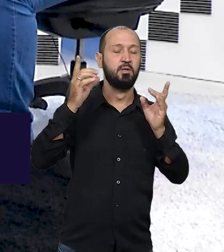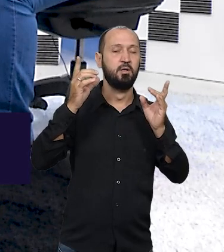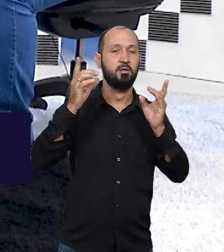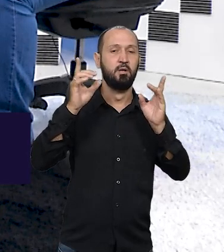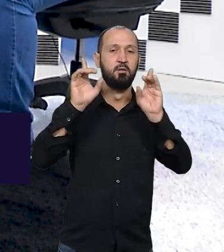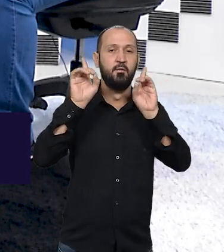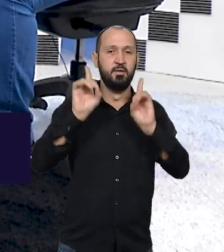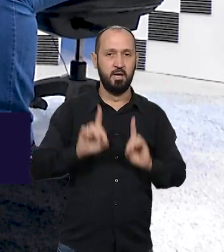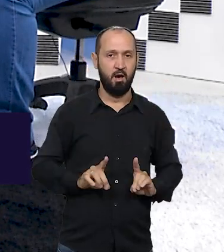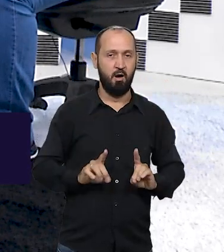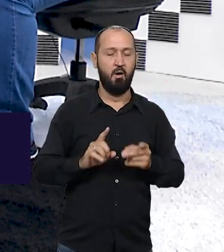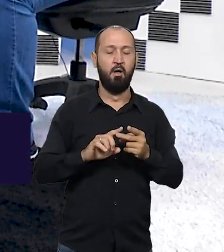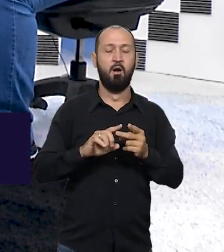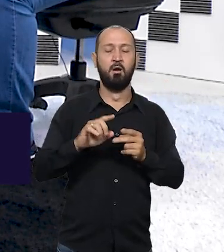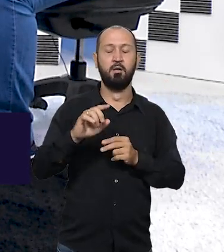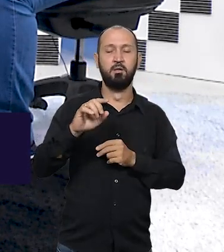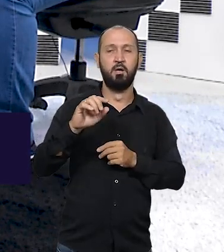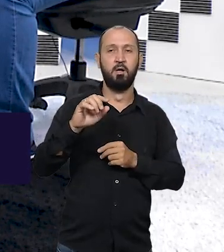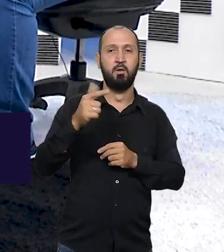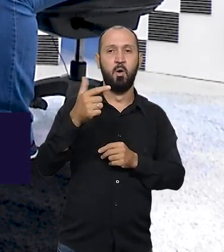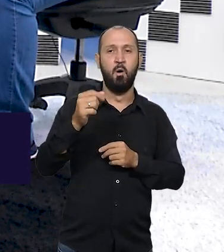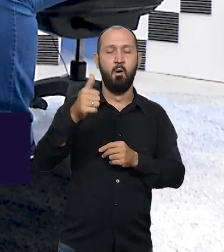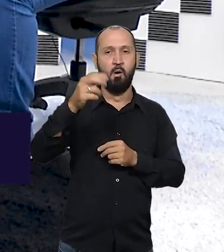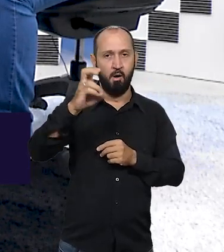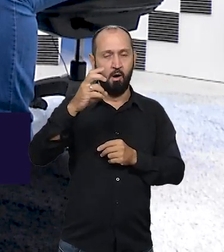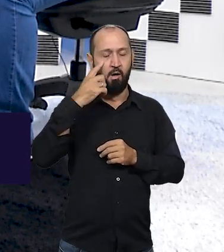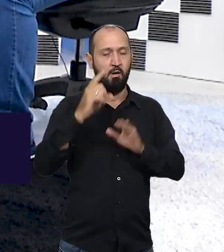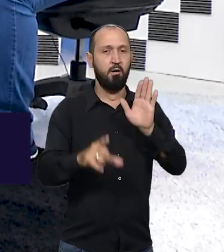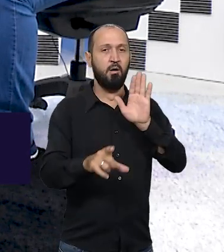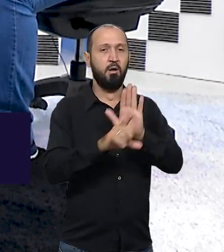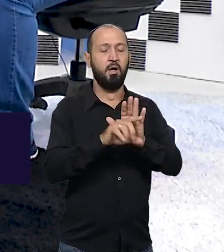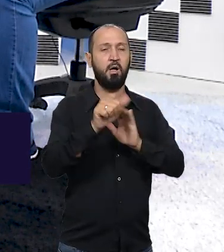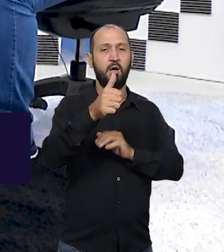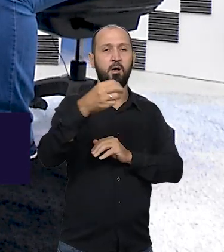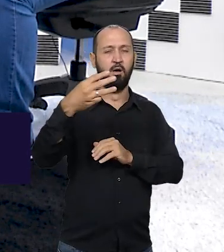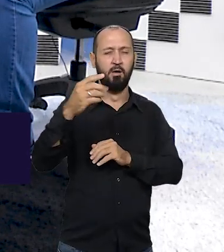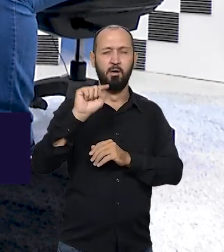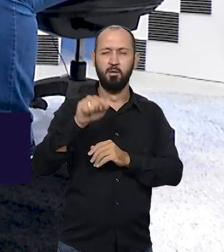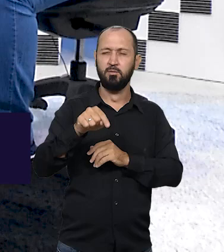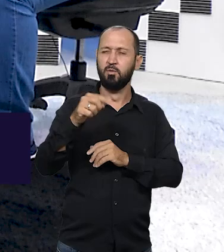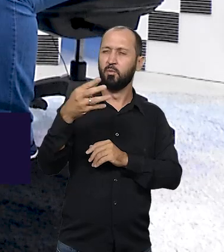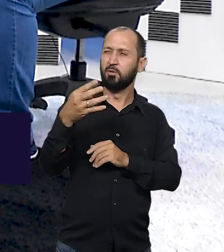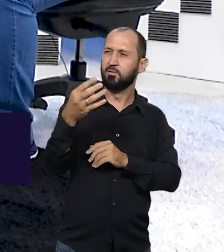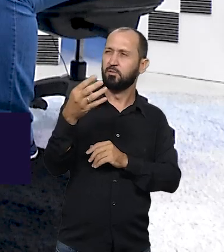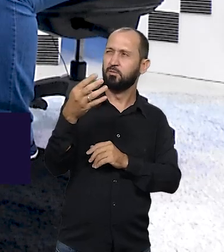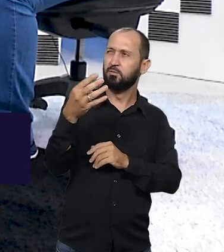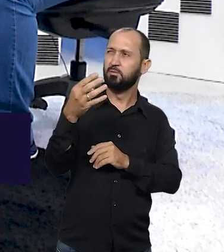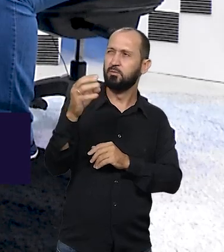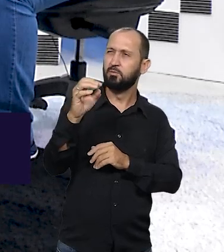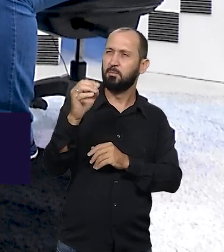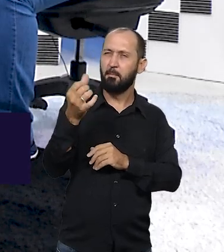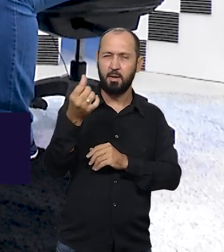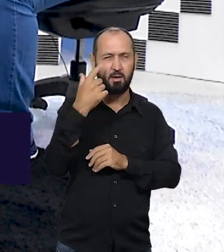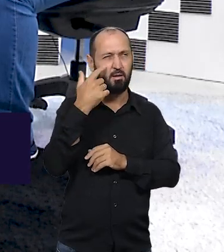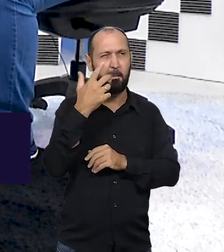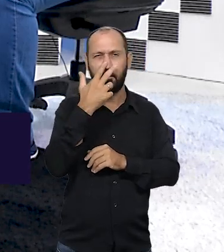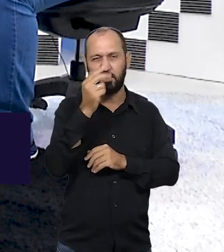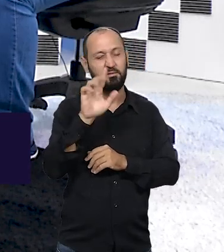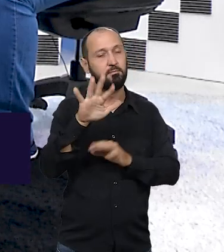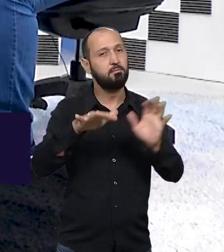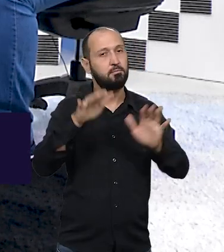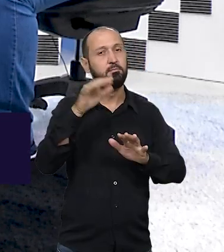né, a nacional também trouxe isso, né, a 13146, se não me engano, em 2015, ela traz a necessidade da gente entender